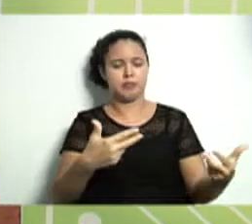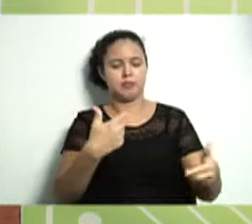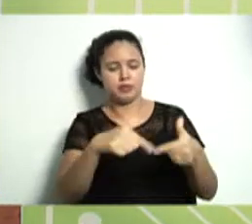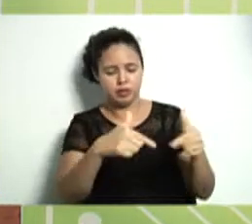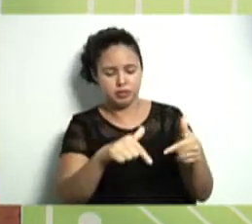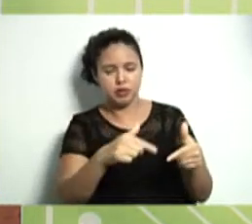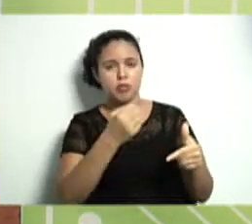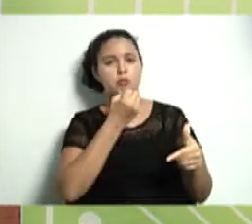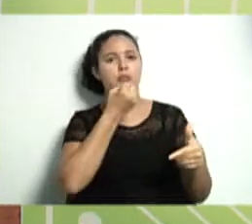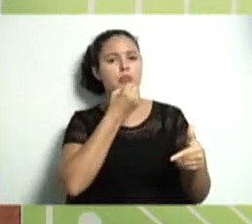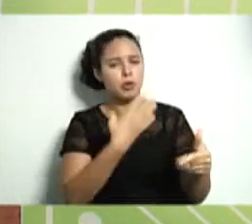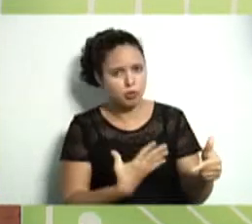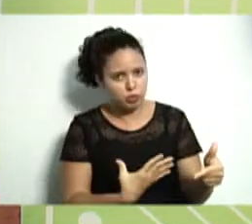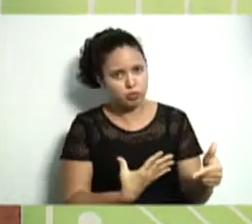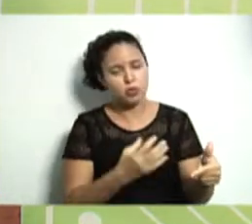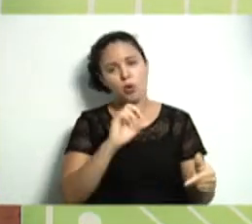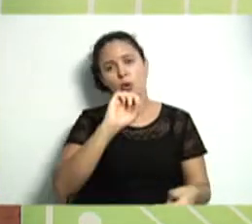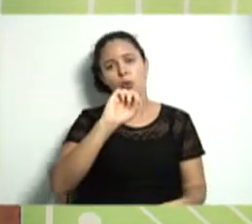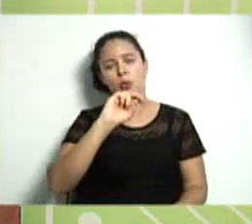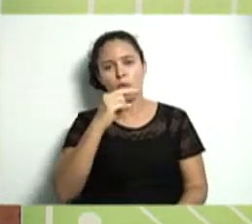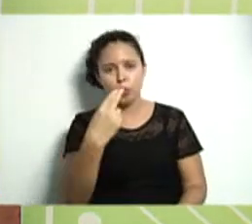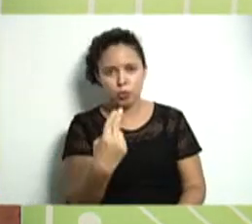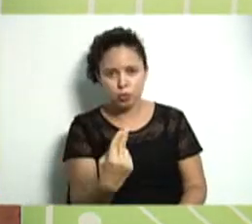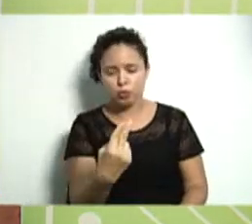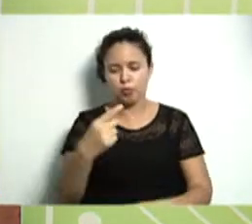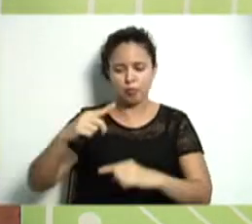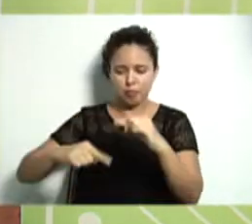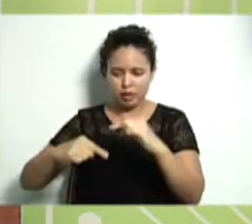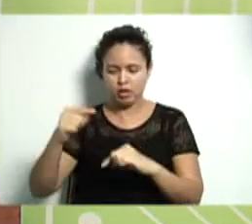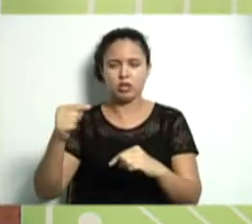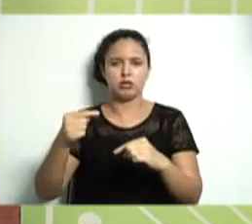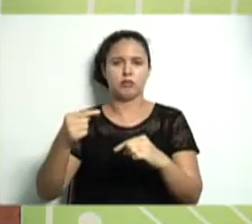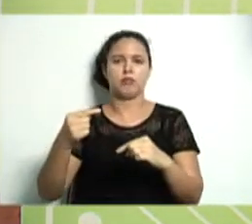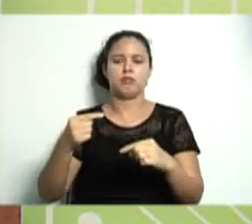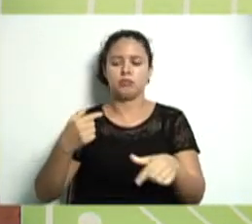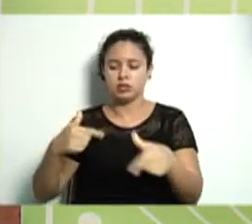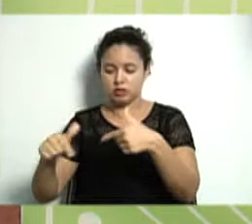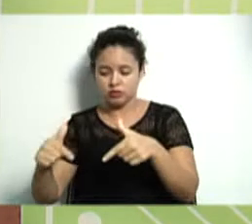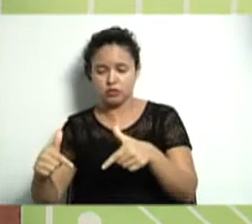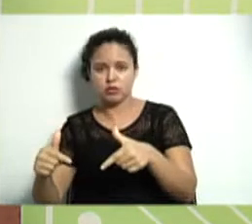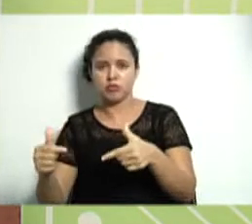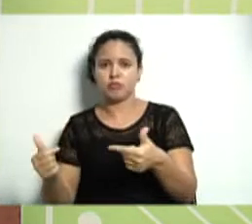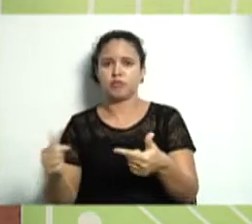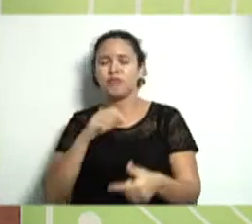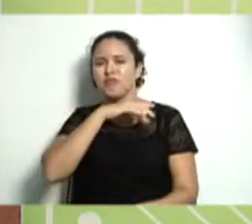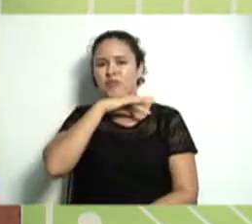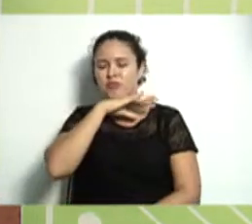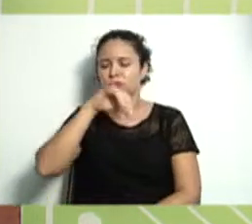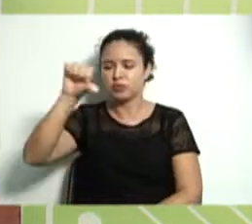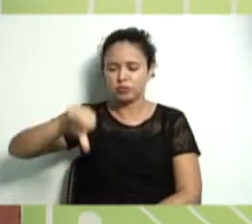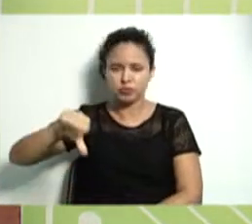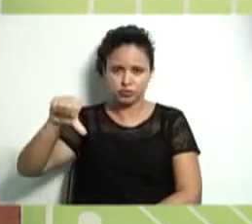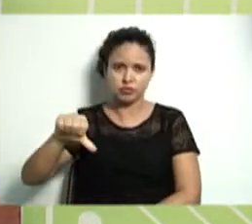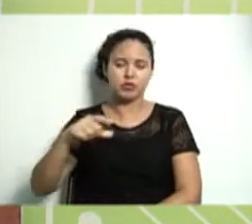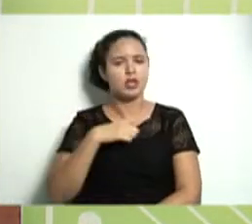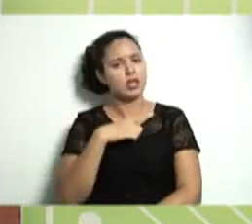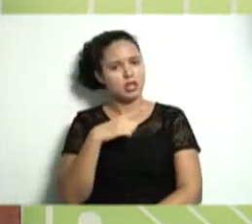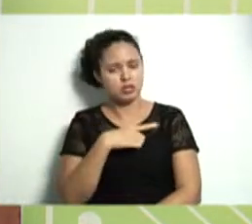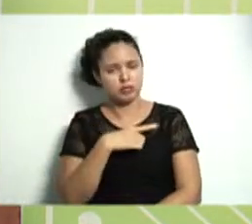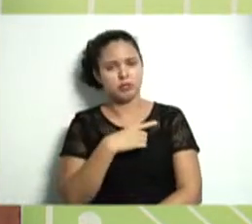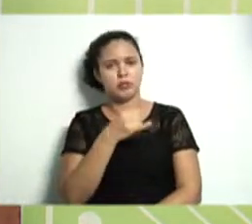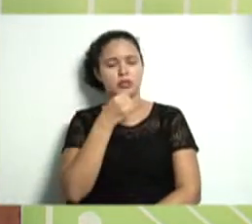pode resultar também em bens e serviços que sejam ruins, né? Aí a gente trouxe o exemplo, ele